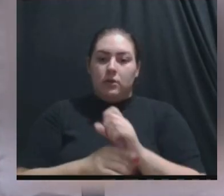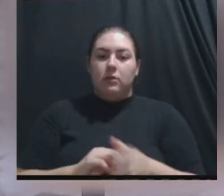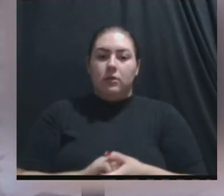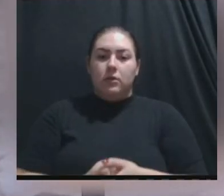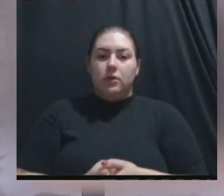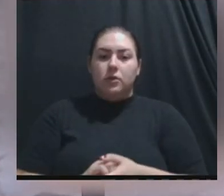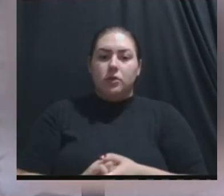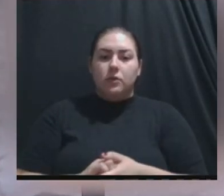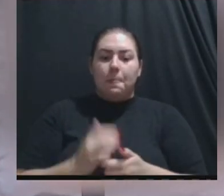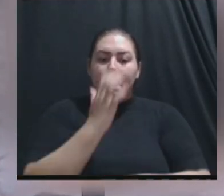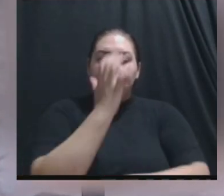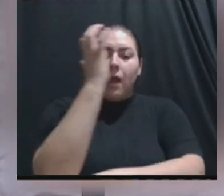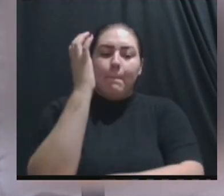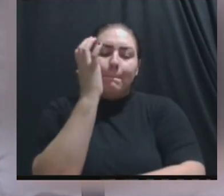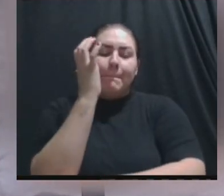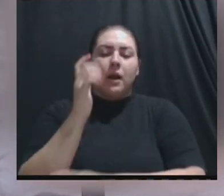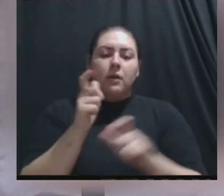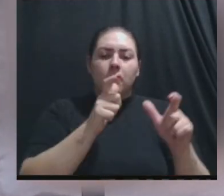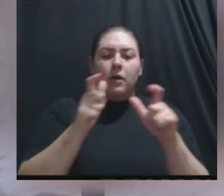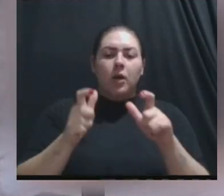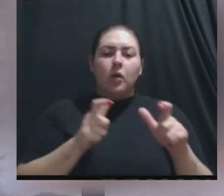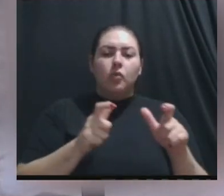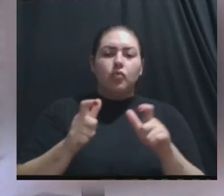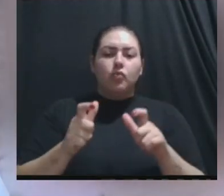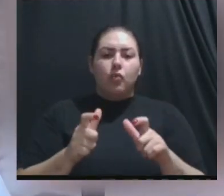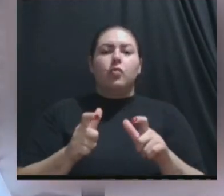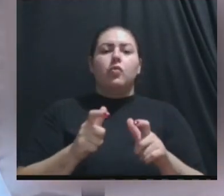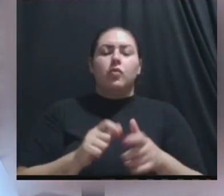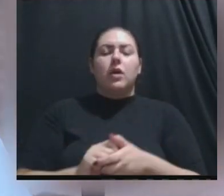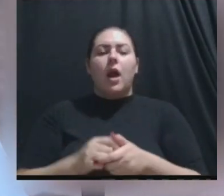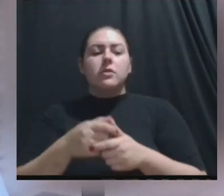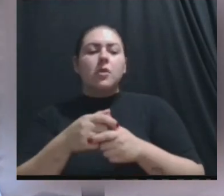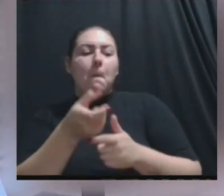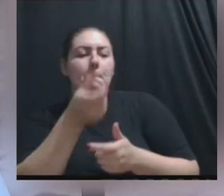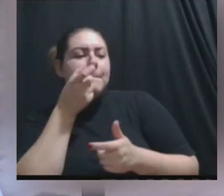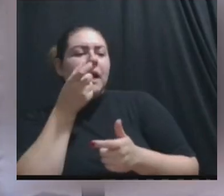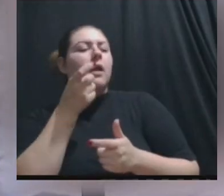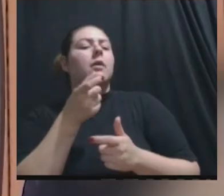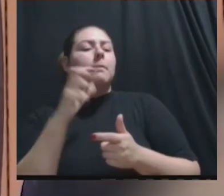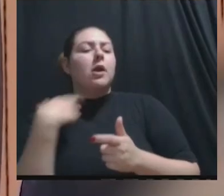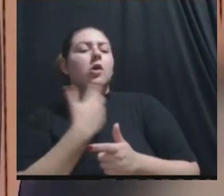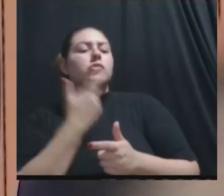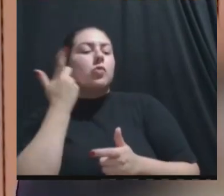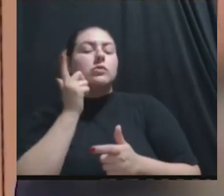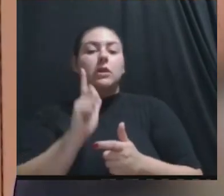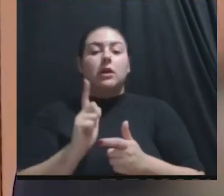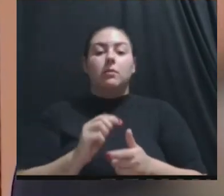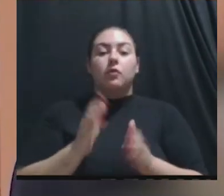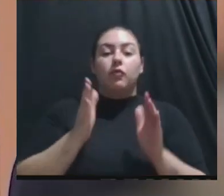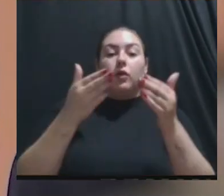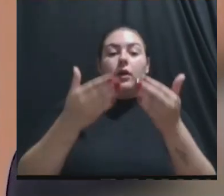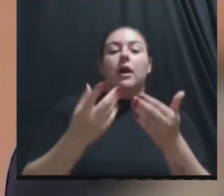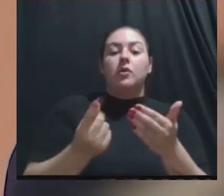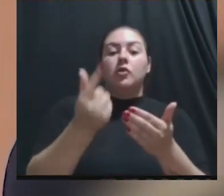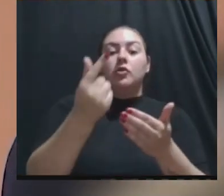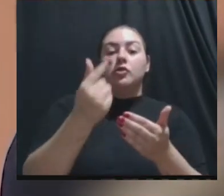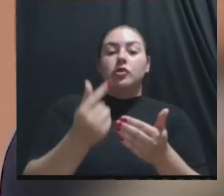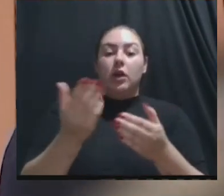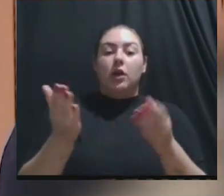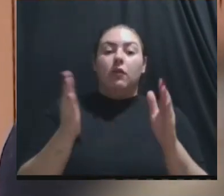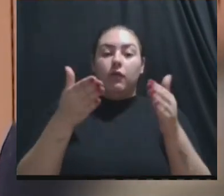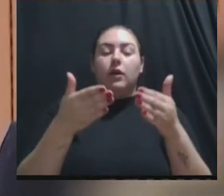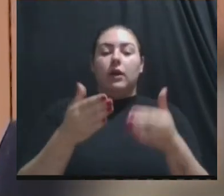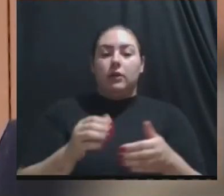estão sendo revistos para poder a gente reverter o dinheiro para o município. A audiência contou com a presença